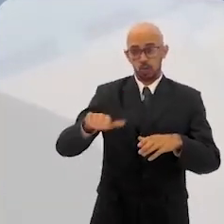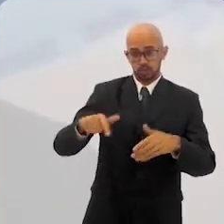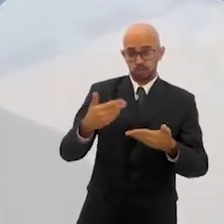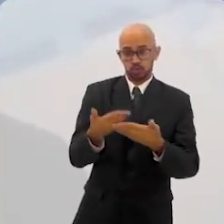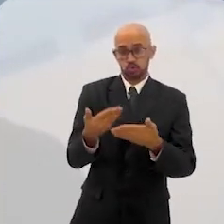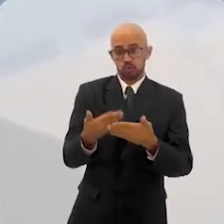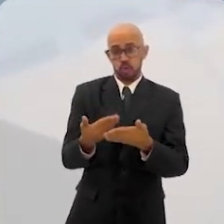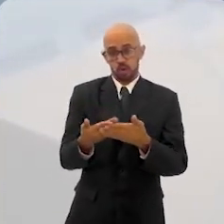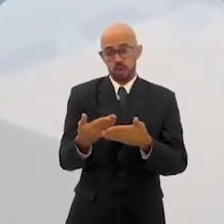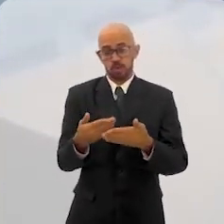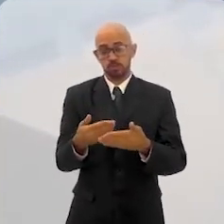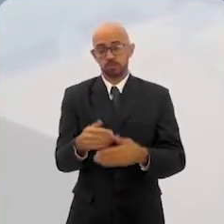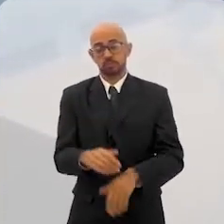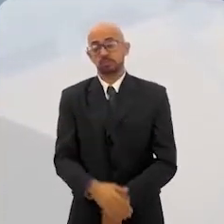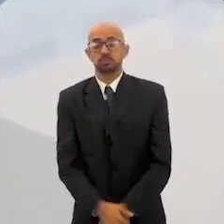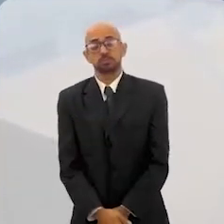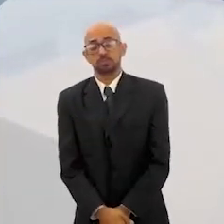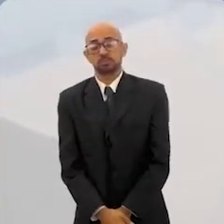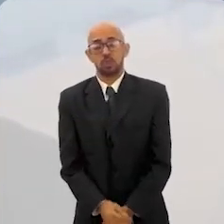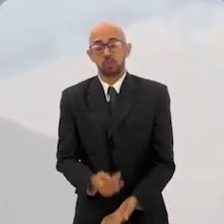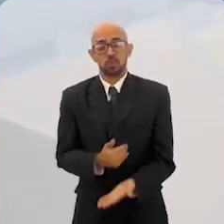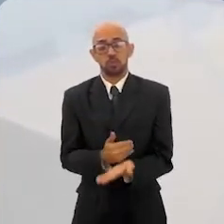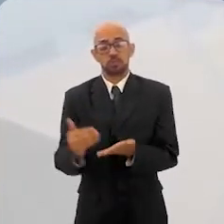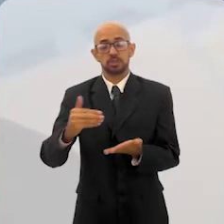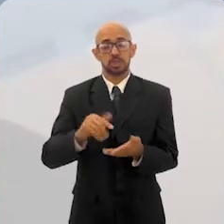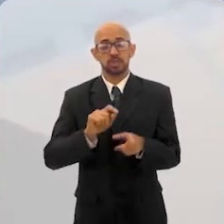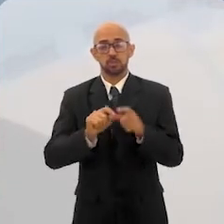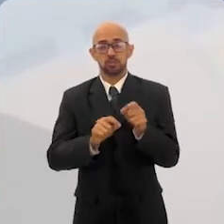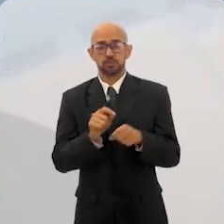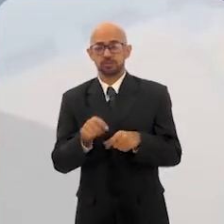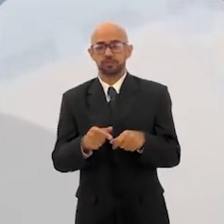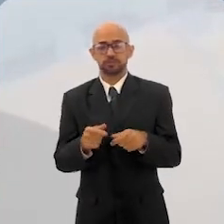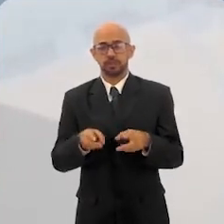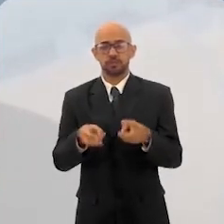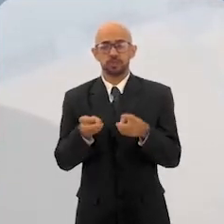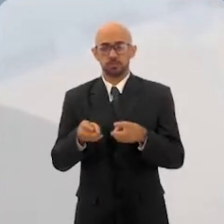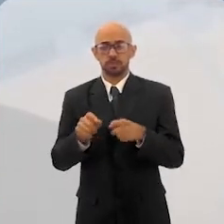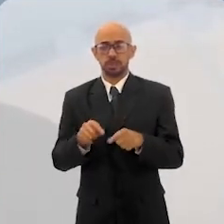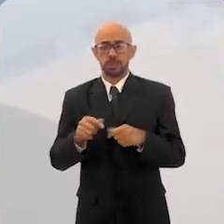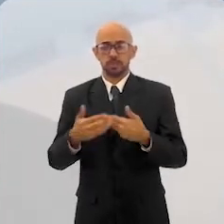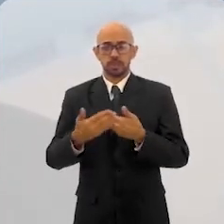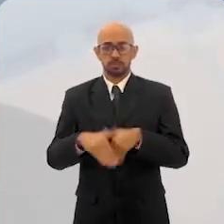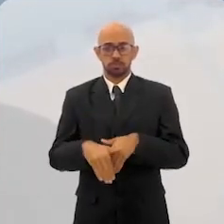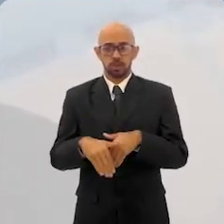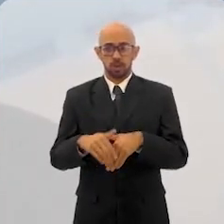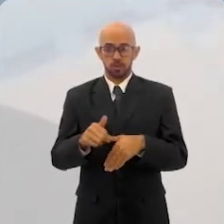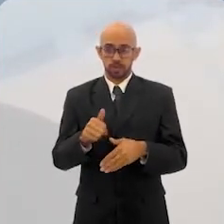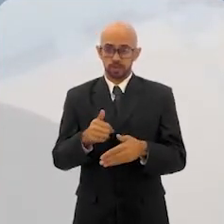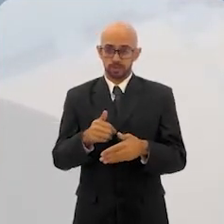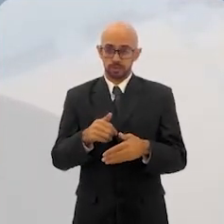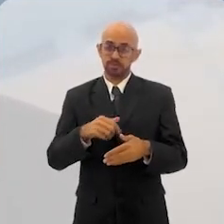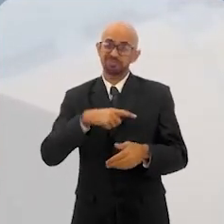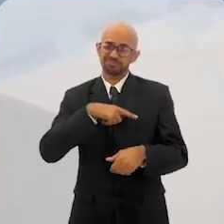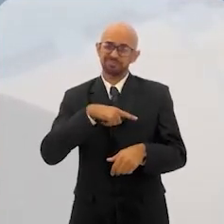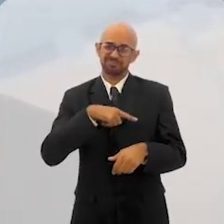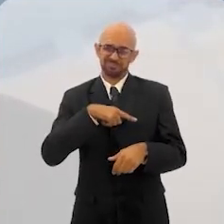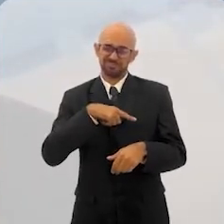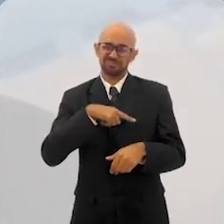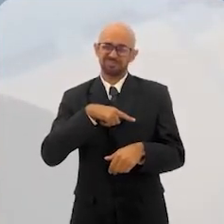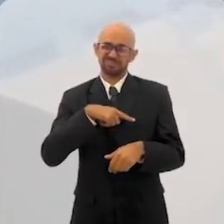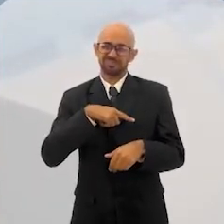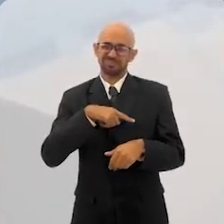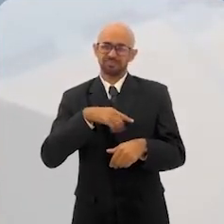escola para você estudar, né? Então eu comecei a falar, só que essas provas todas essas escolas tinham